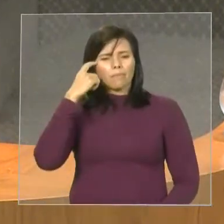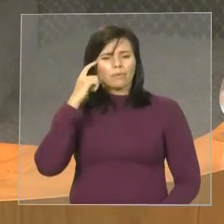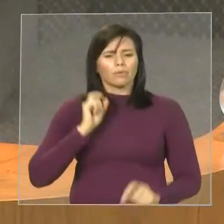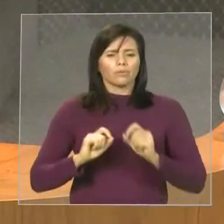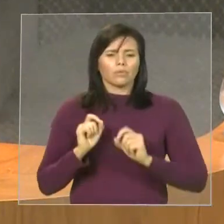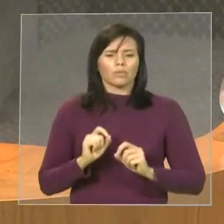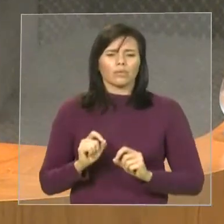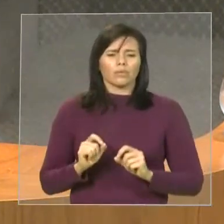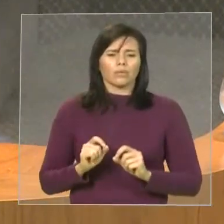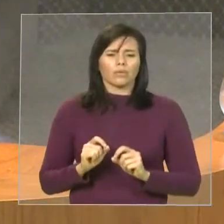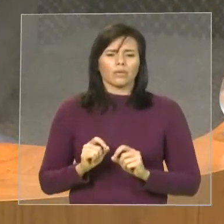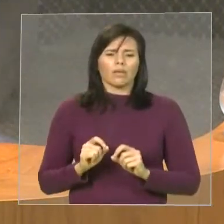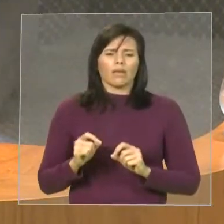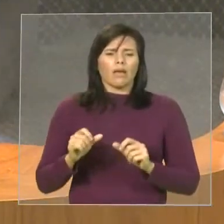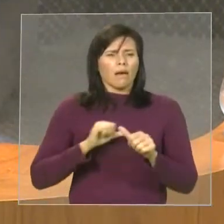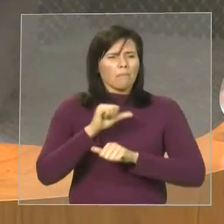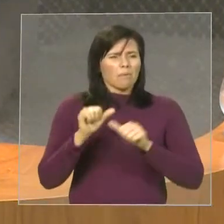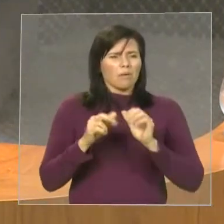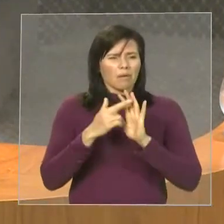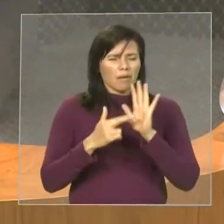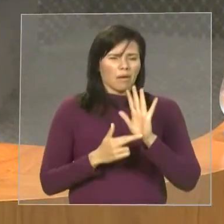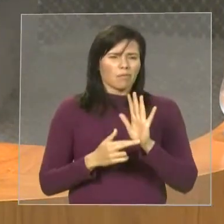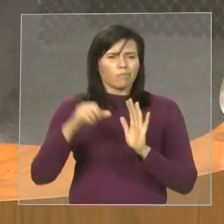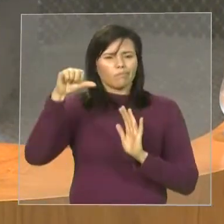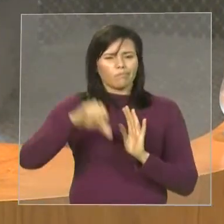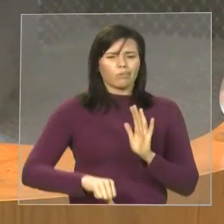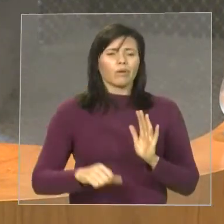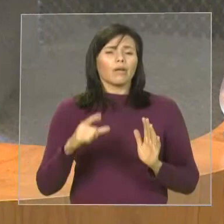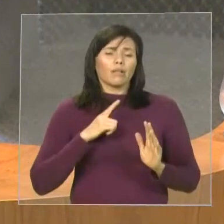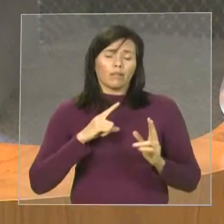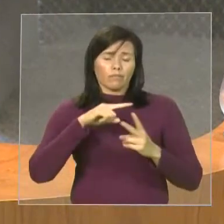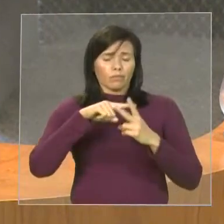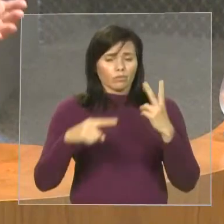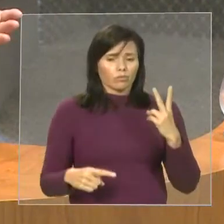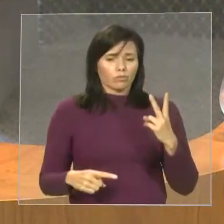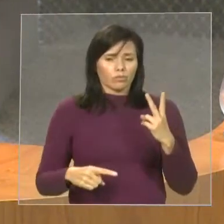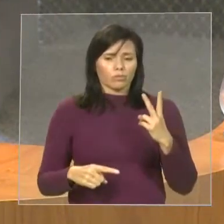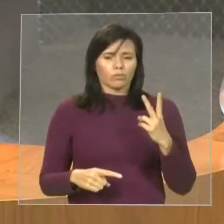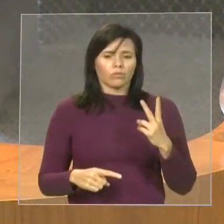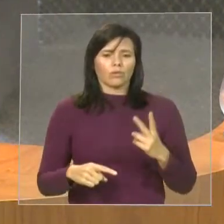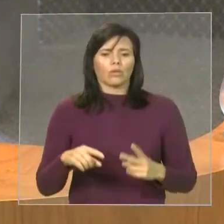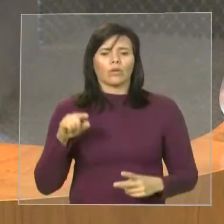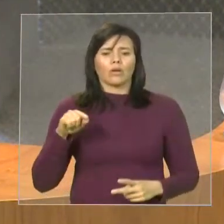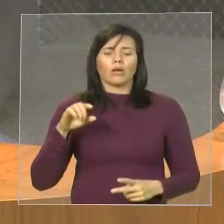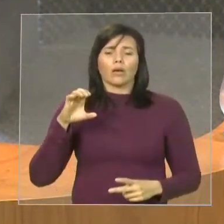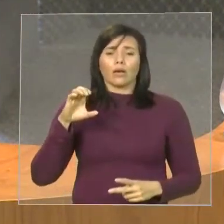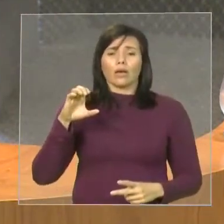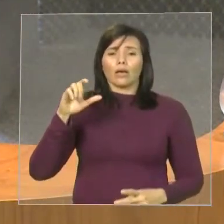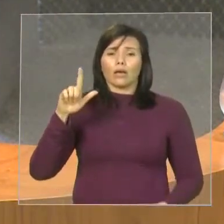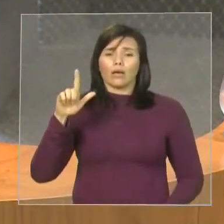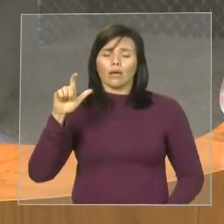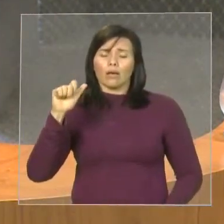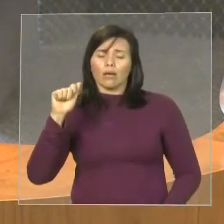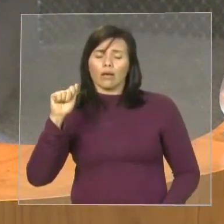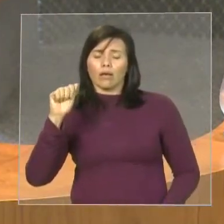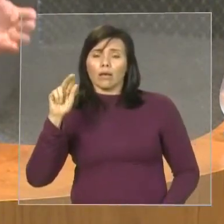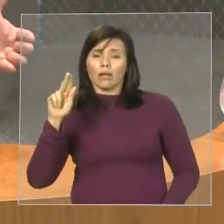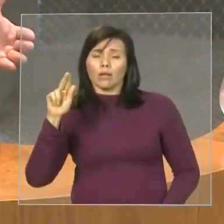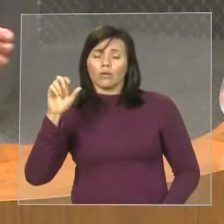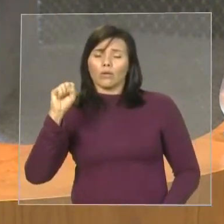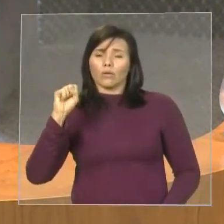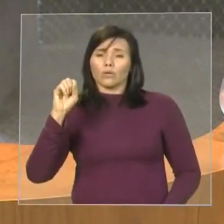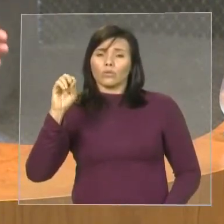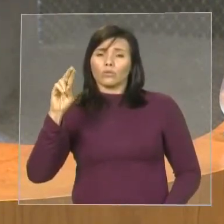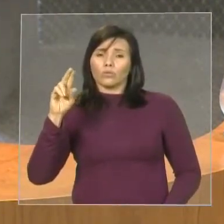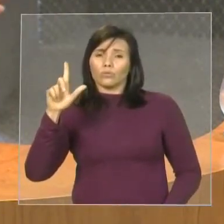reforma pífia. Teve 2 pontos positivos. A questão da cláusula de barreira e também a questão das